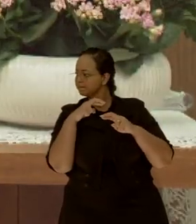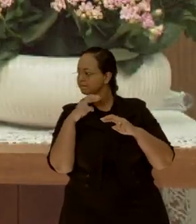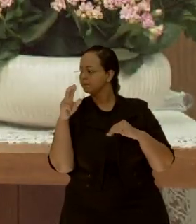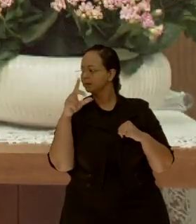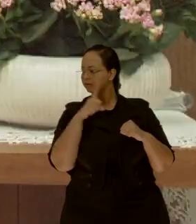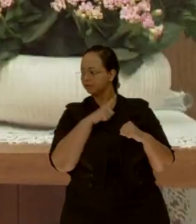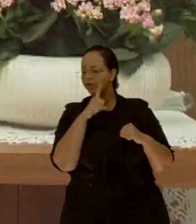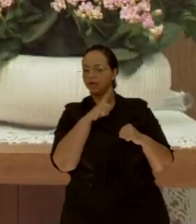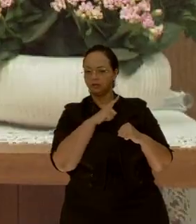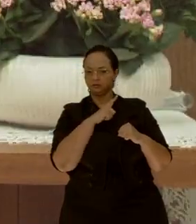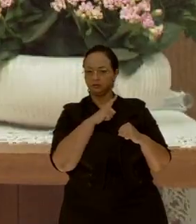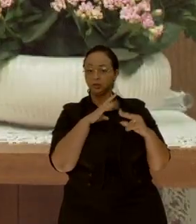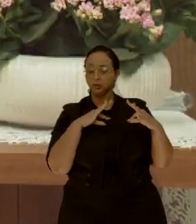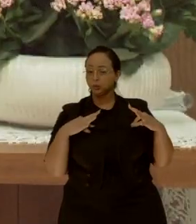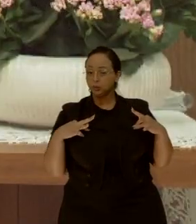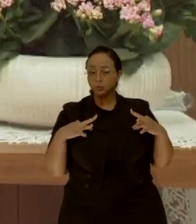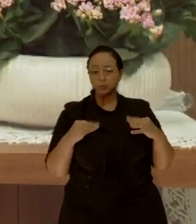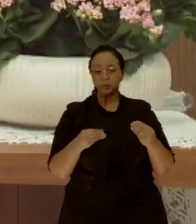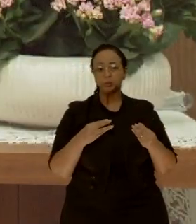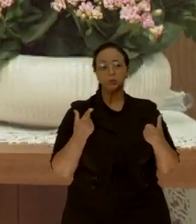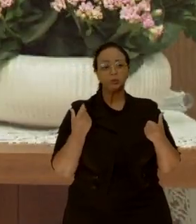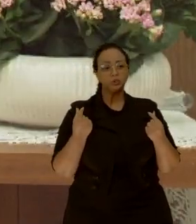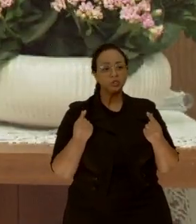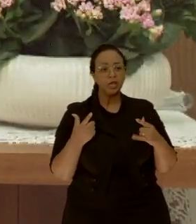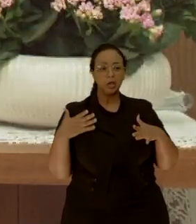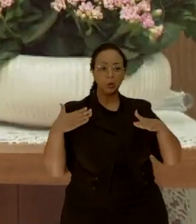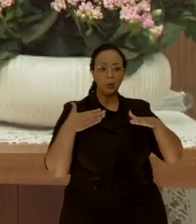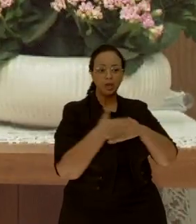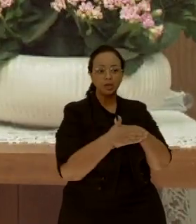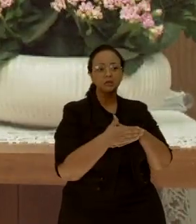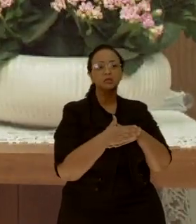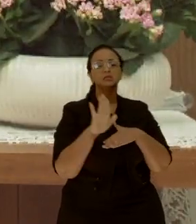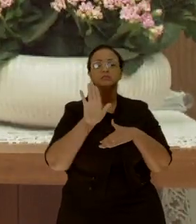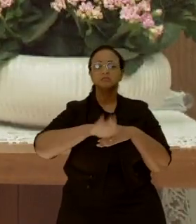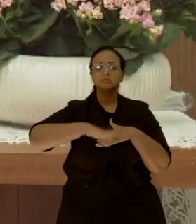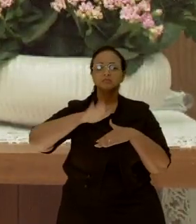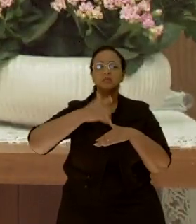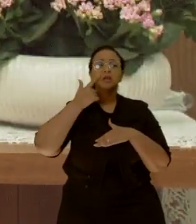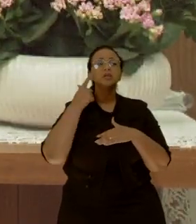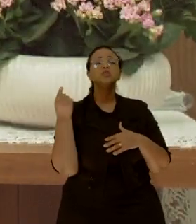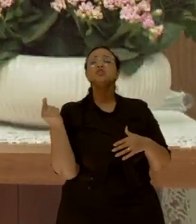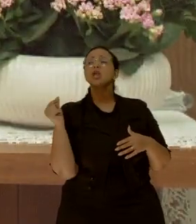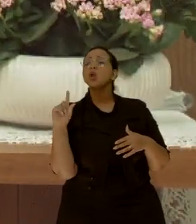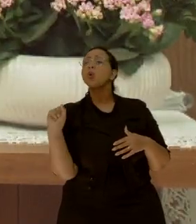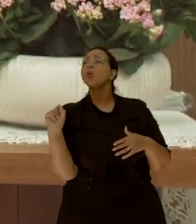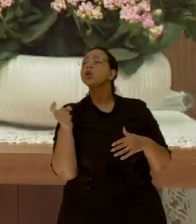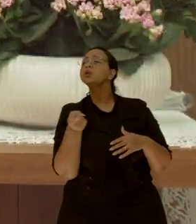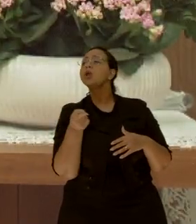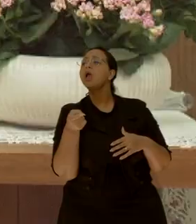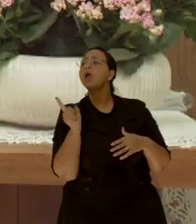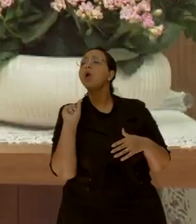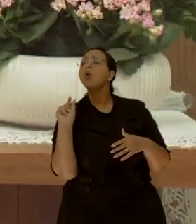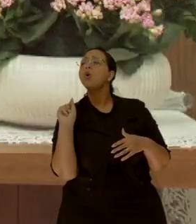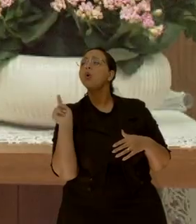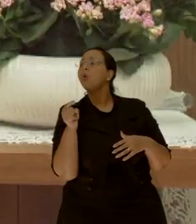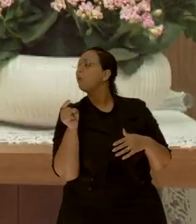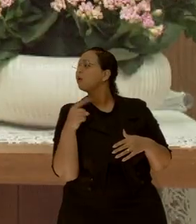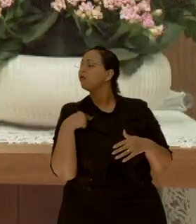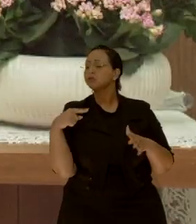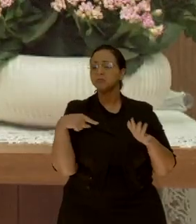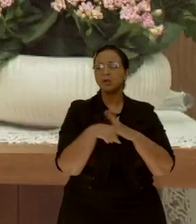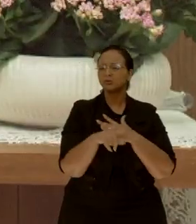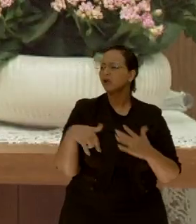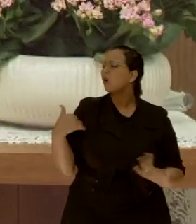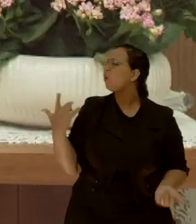Tudo. Qualquer valor, eles escutam, que valor foi esse? E você pergunta, que